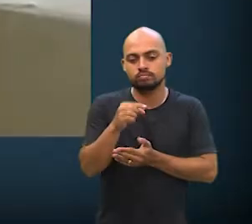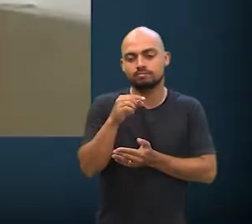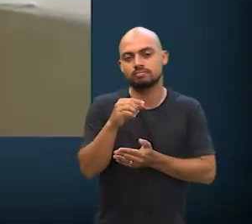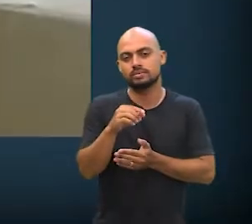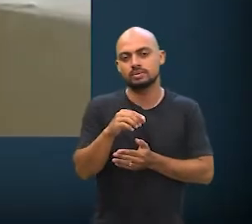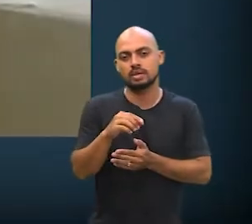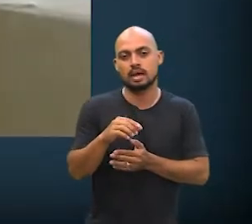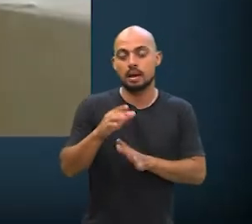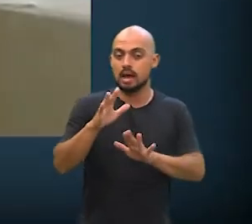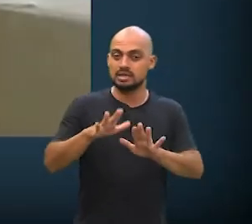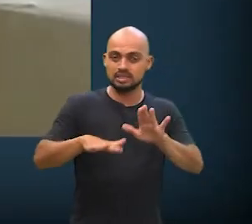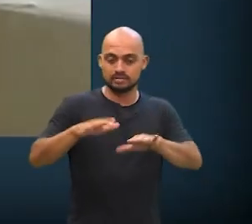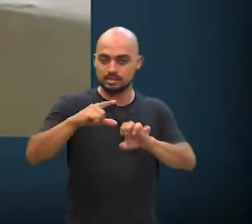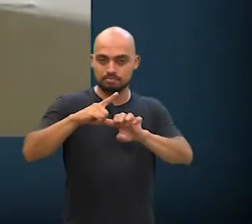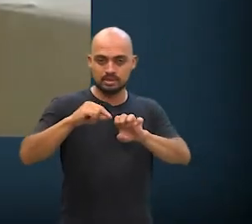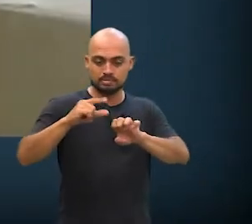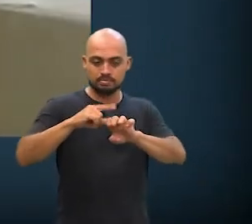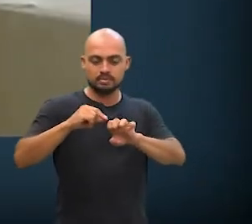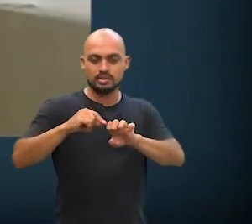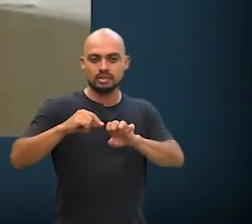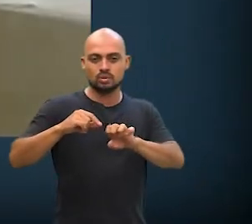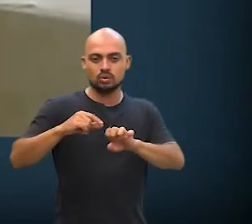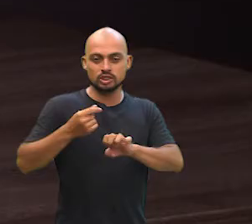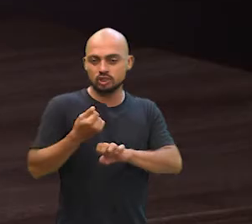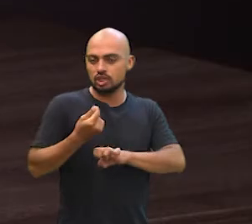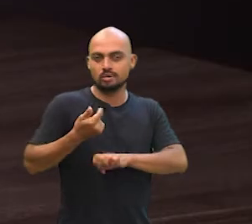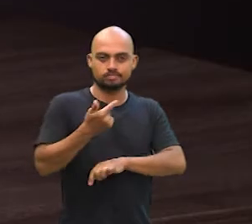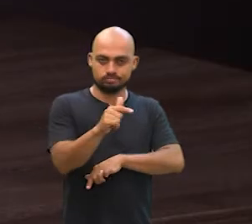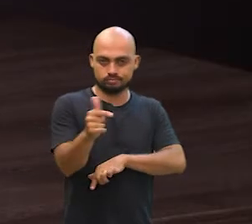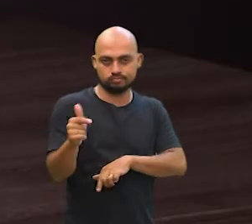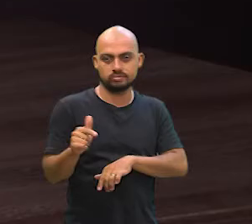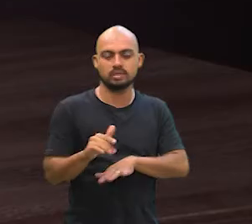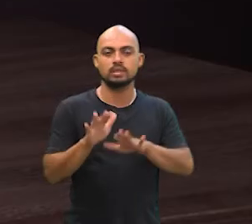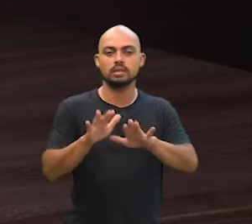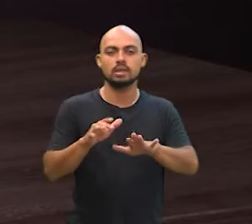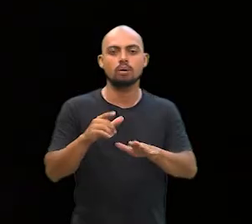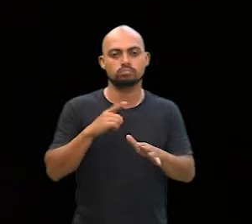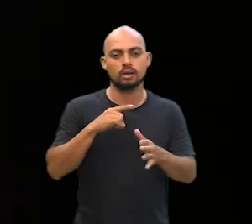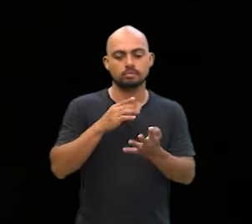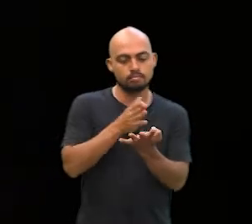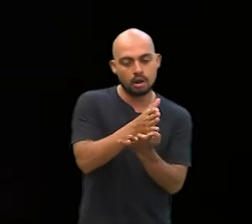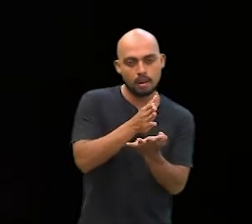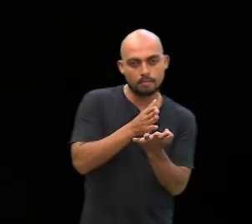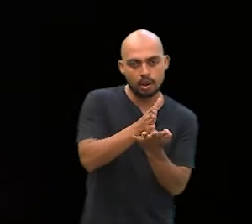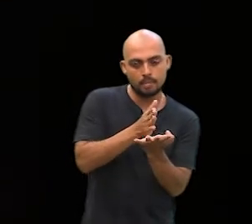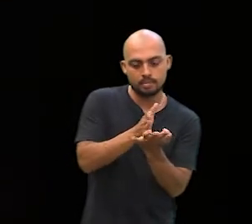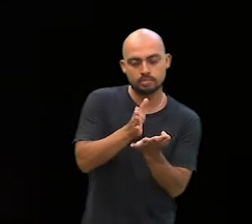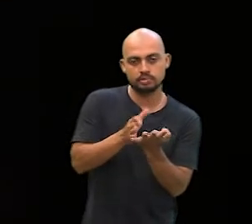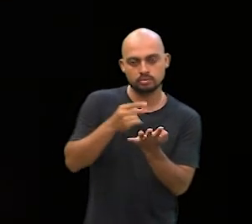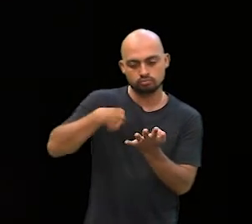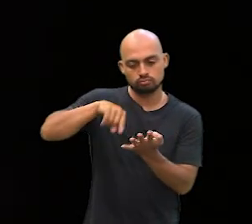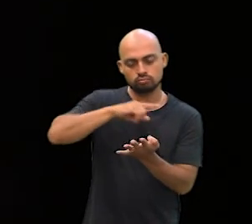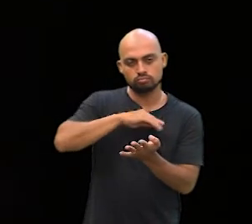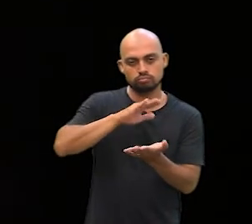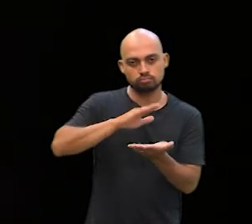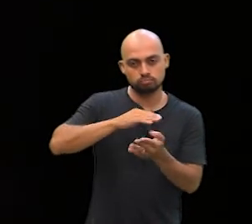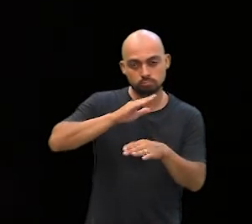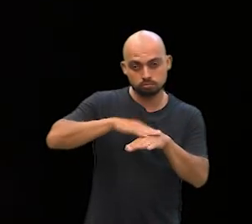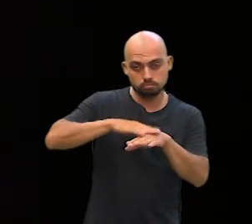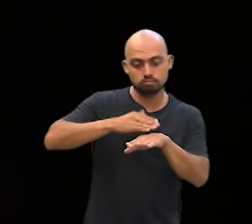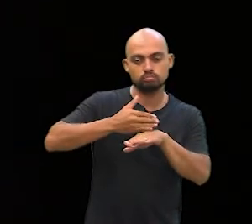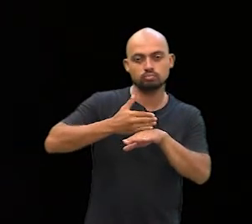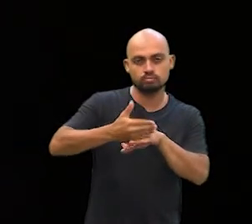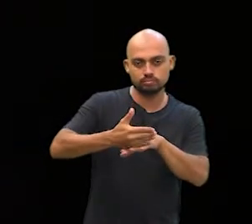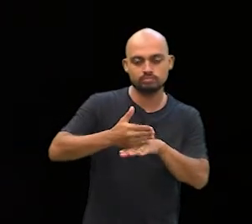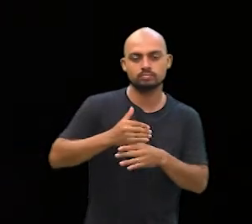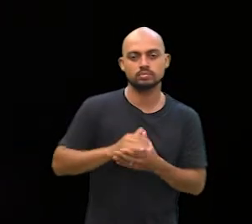todo empreendedor, Mirna, tem esse capital disponível. Então, esses são os passos que a gente vai fazer. Nós mesmos, você viu, não